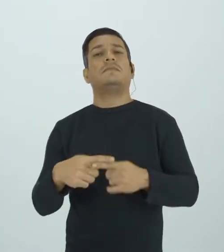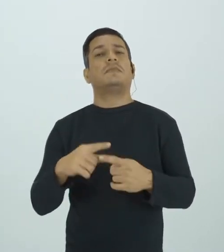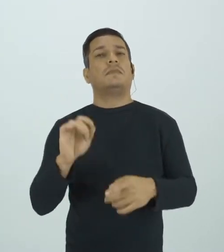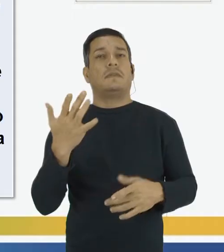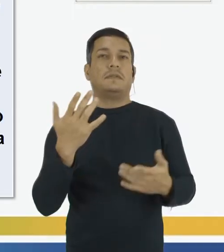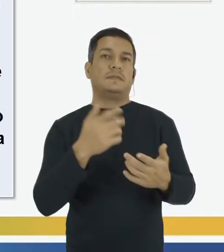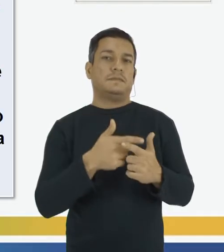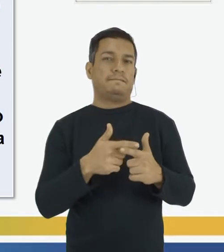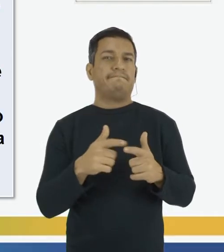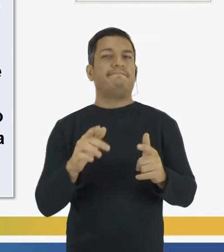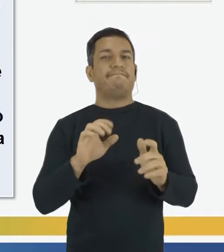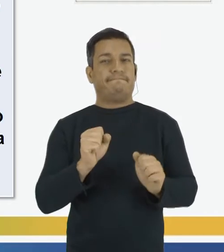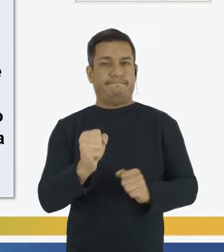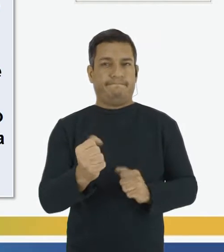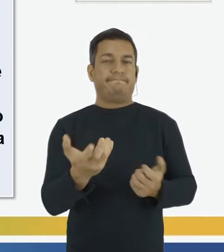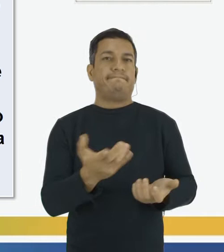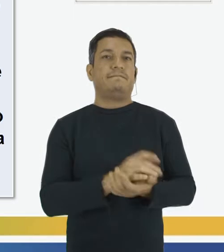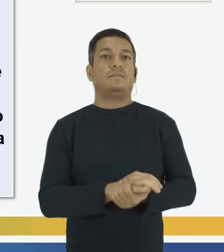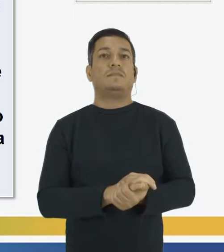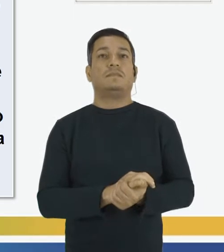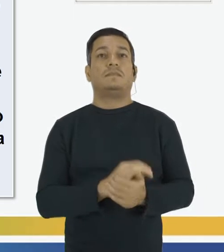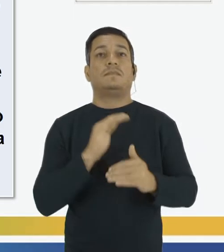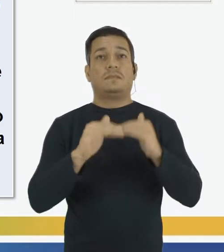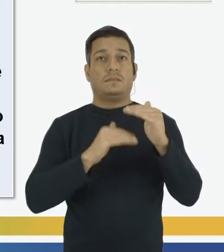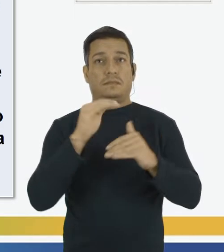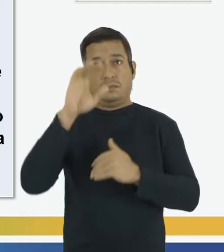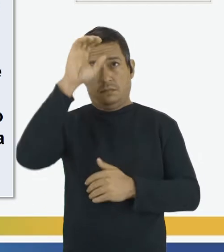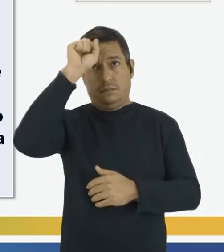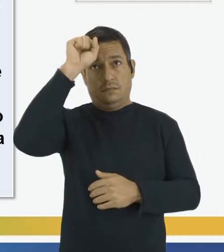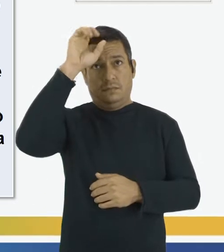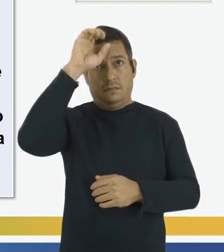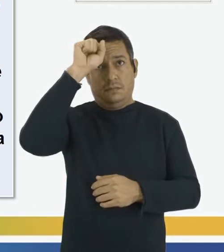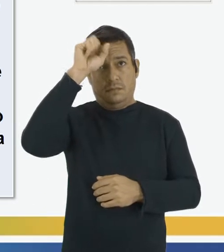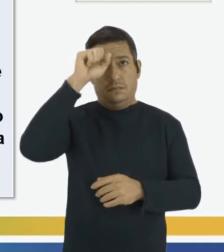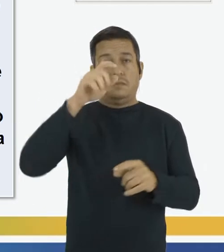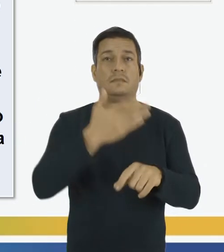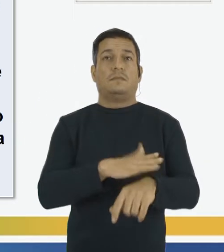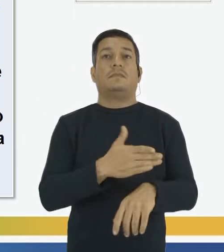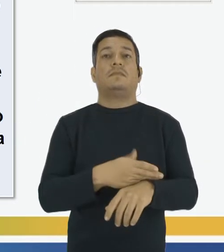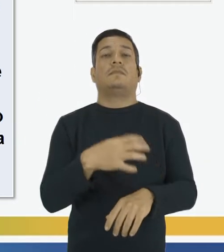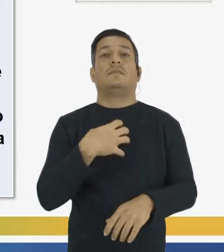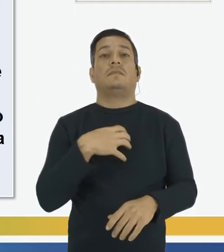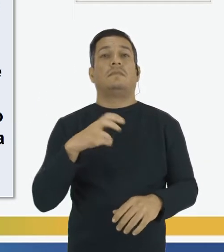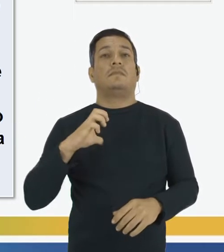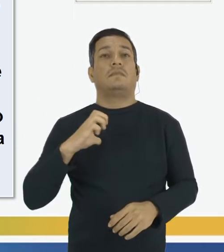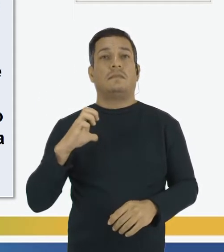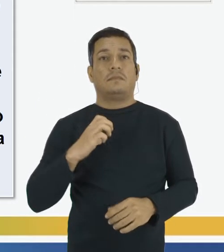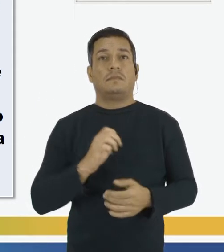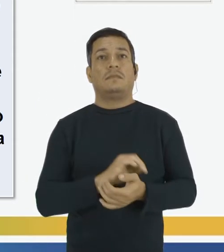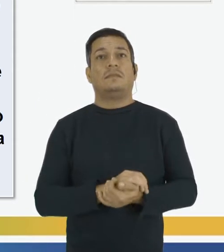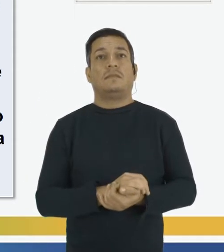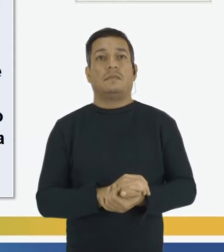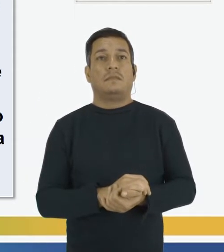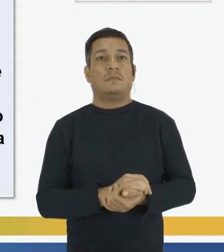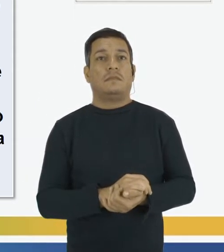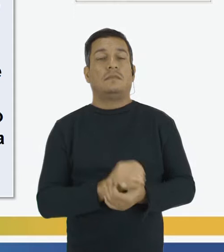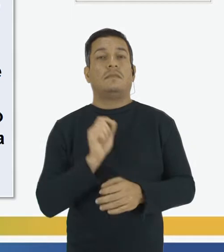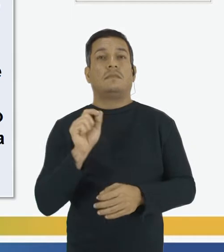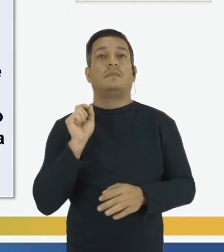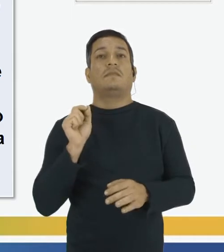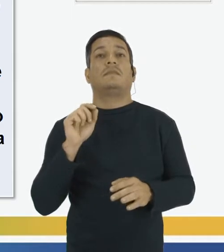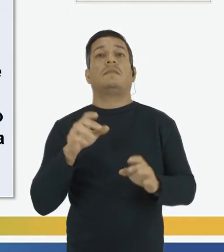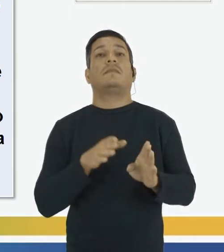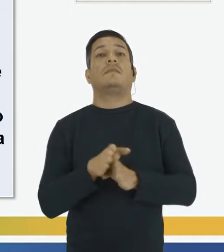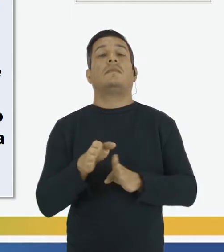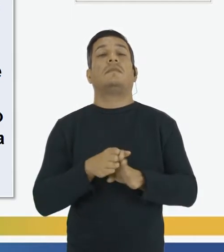isso? A evolução do aprendizado e a prática do comportamento ético. O que é isso? Qual